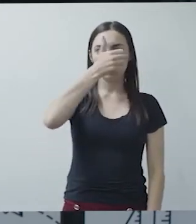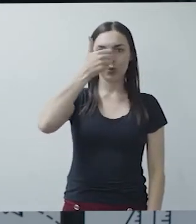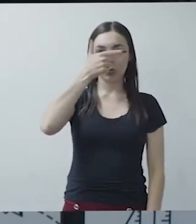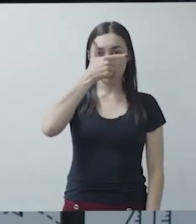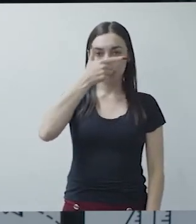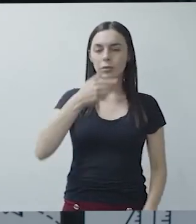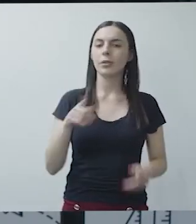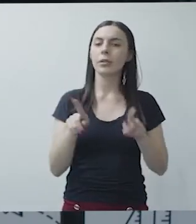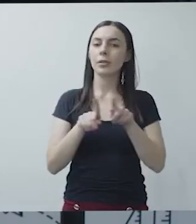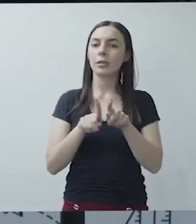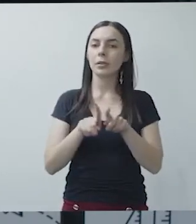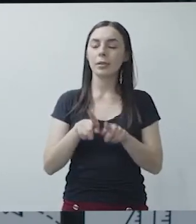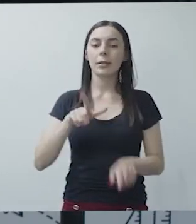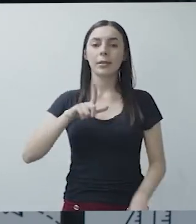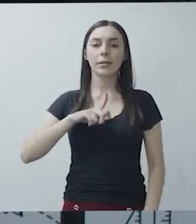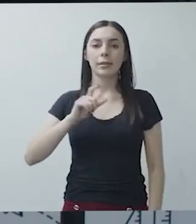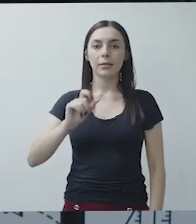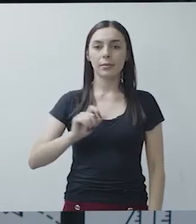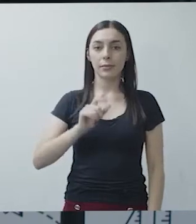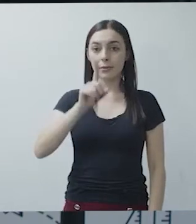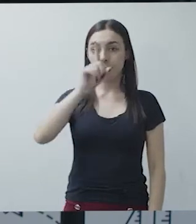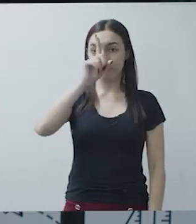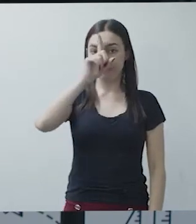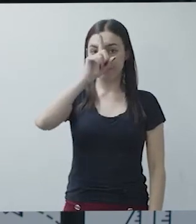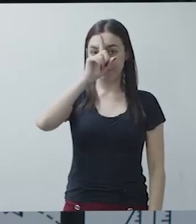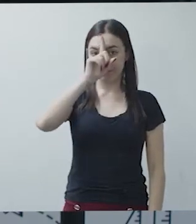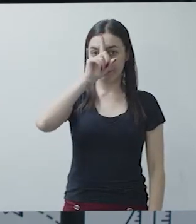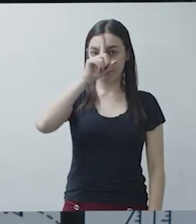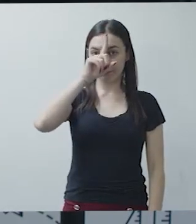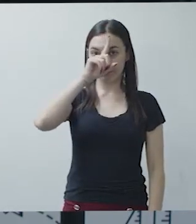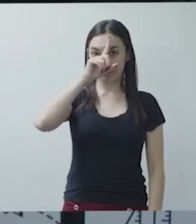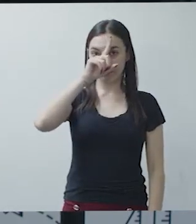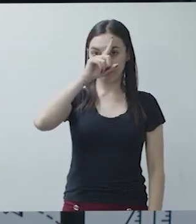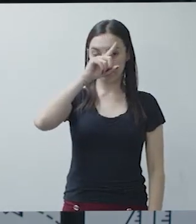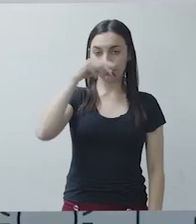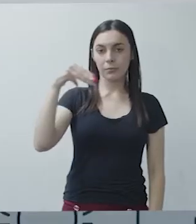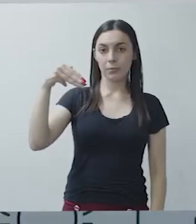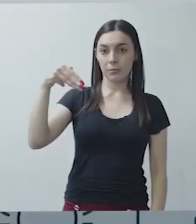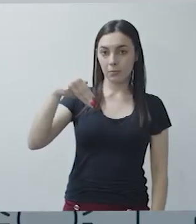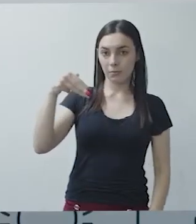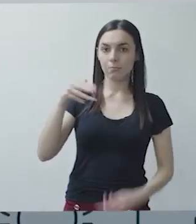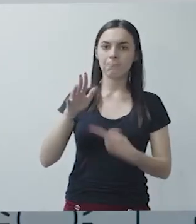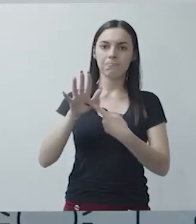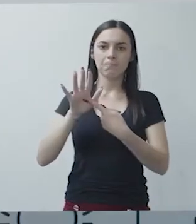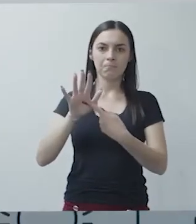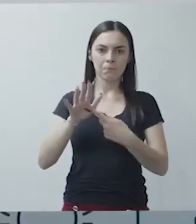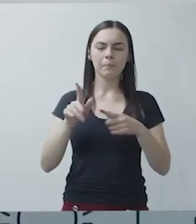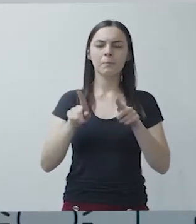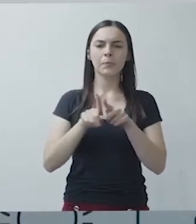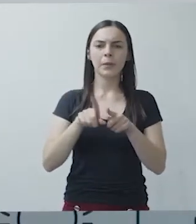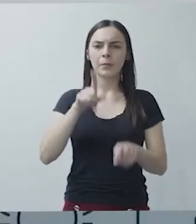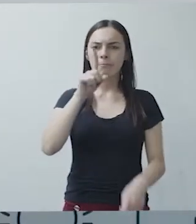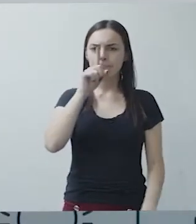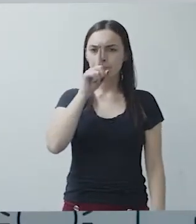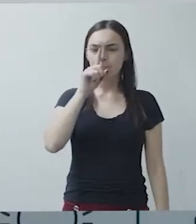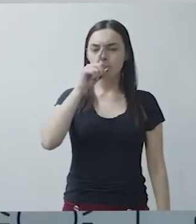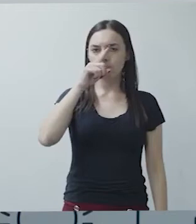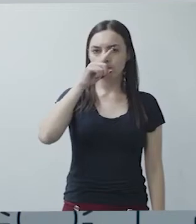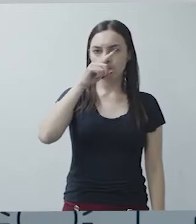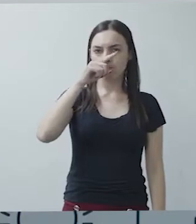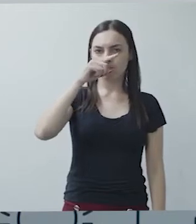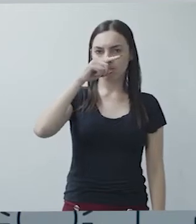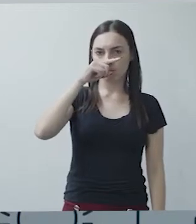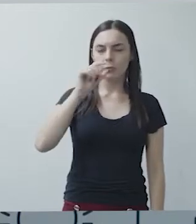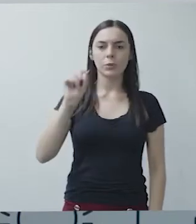E também tem um ponteiro maior, que indica os minutos, e um ponteiro menor, que indica